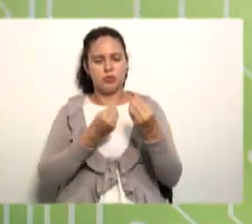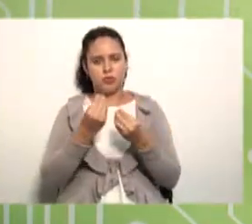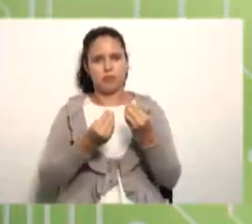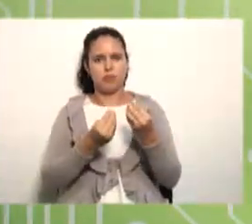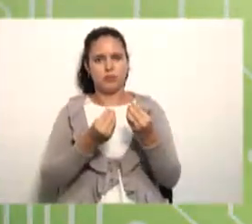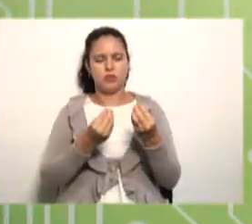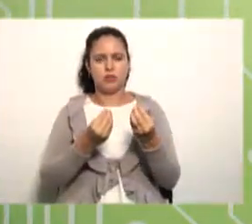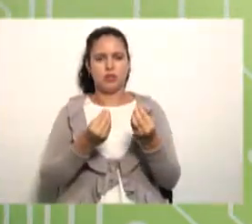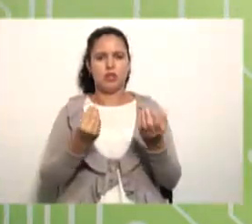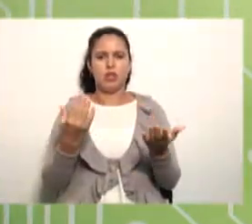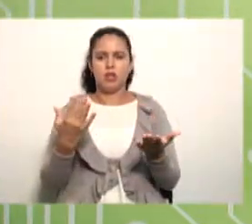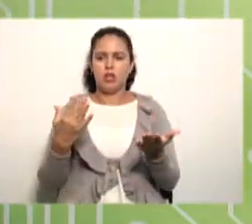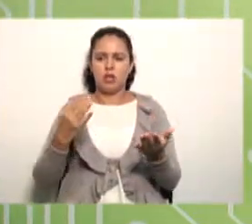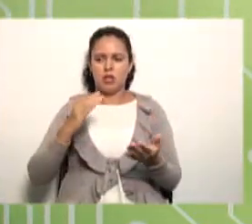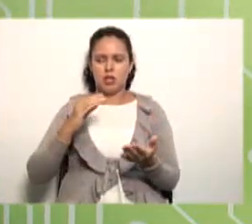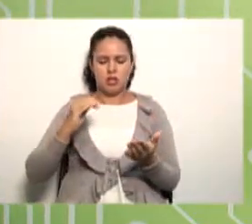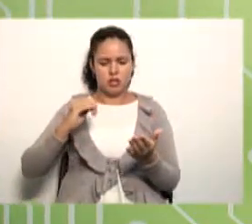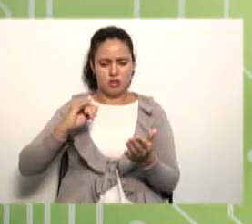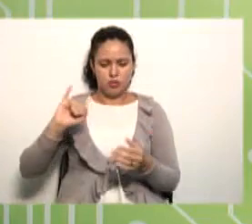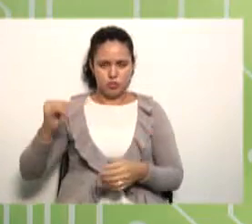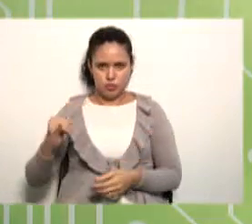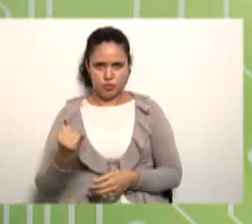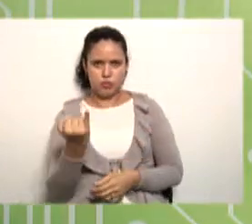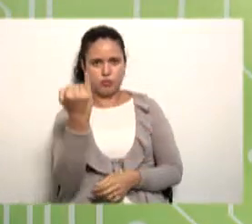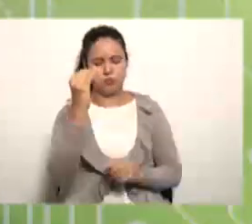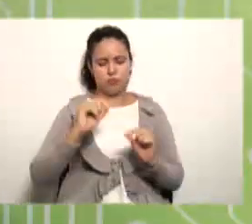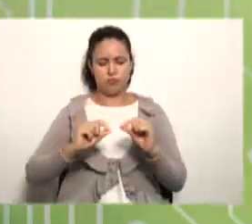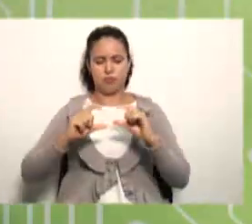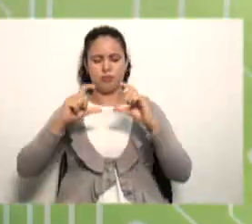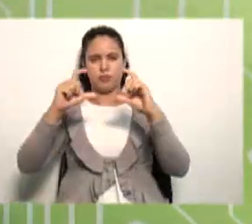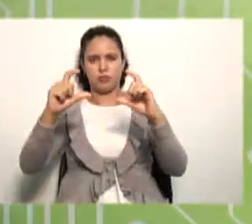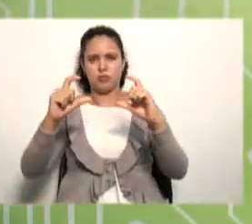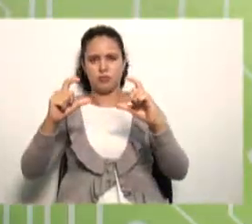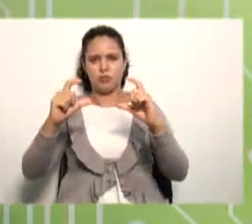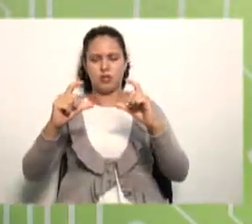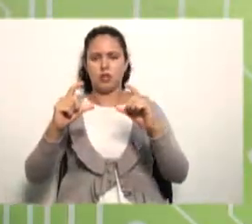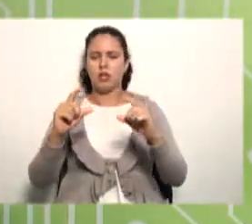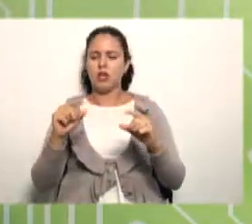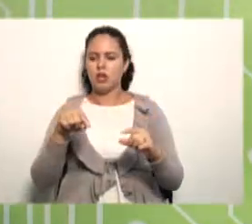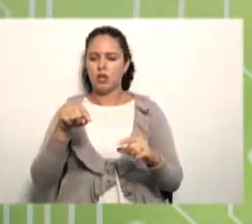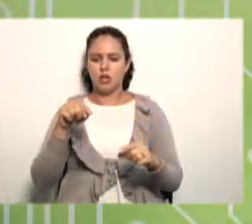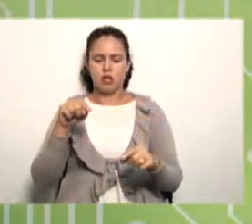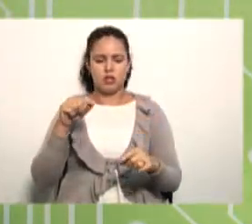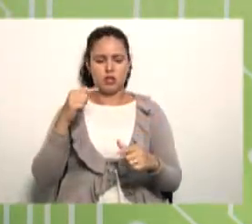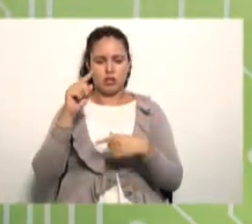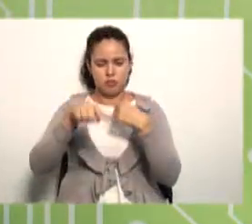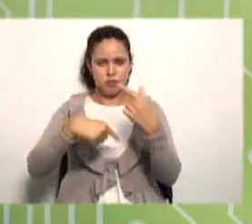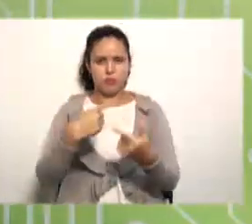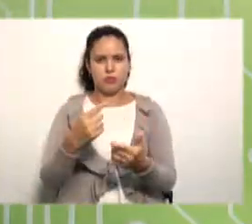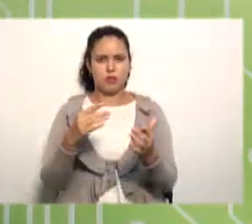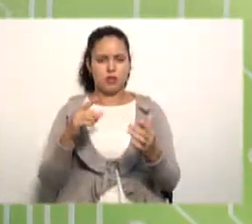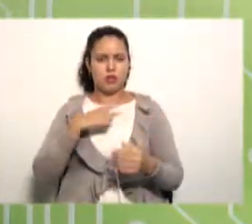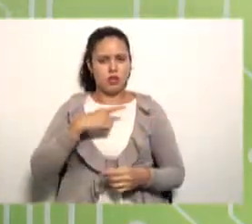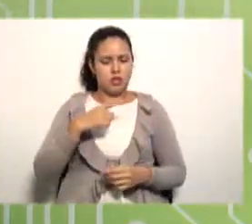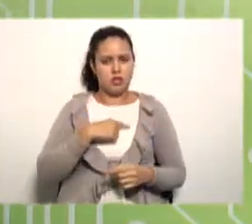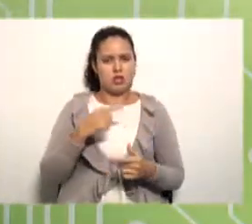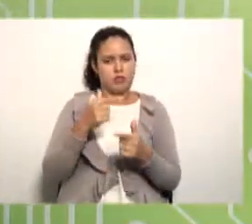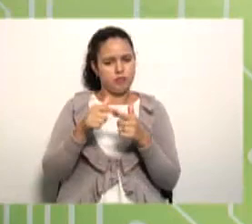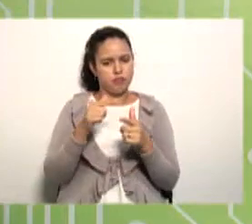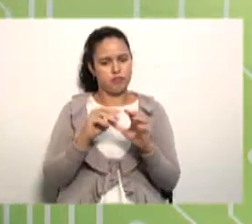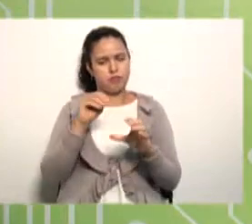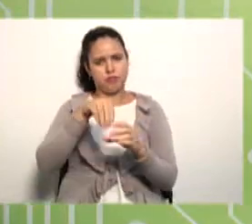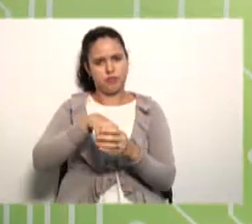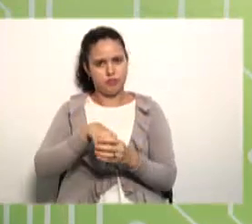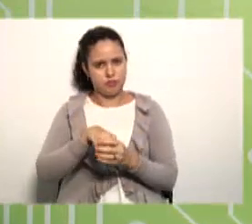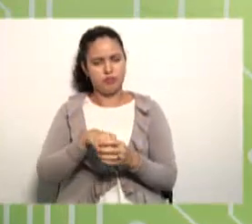quando aumenta-se uma taxa de juro base da economia, isso tem impacto nos governos, tem impacto nas famílias, tem impacto para as empresas, muda-se os